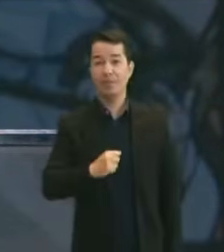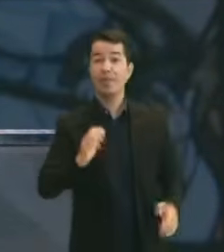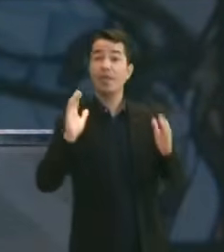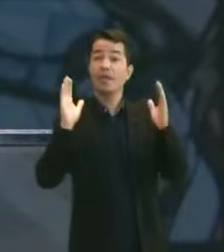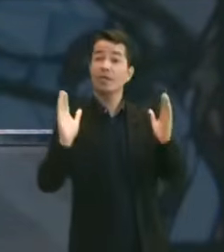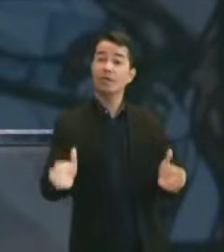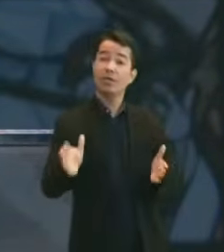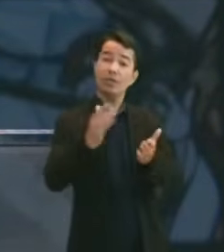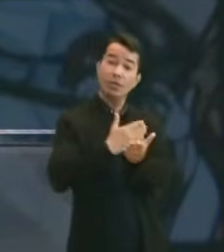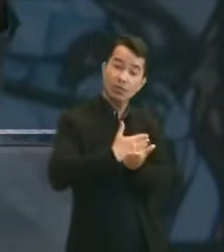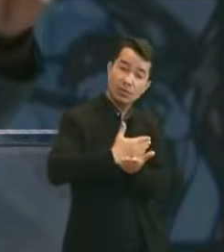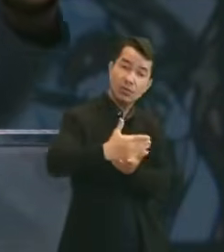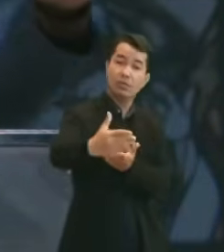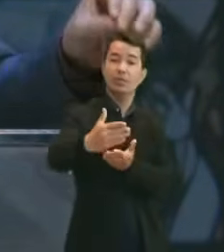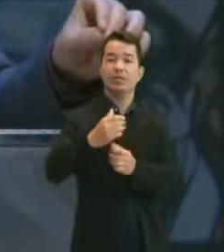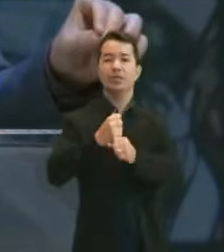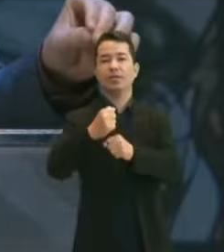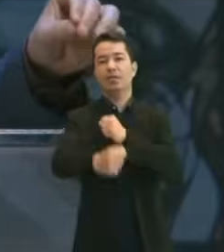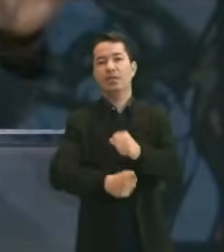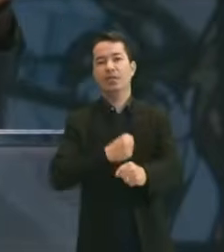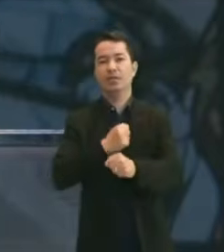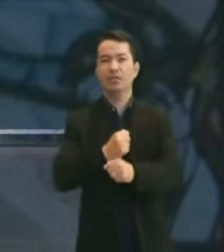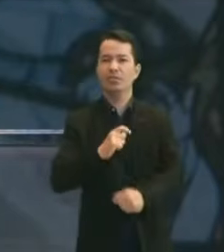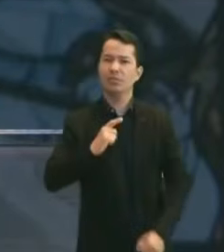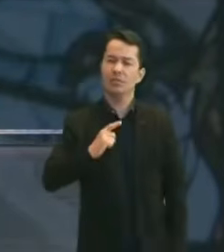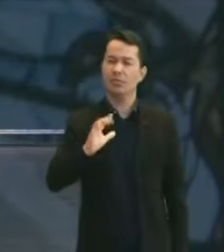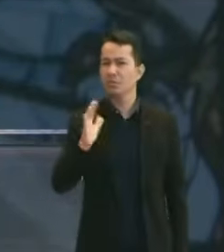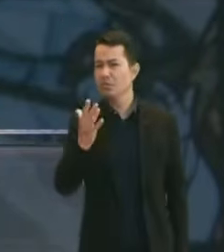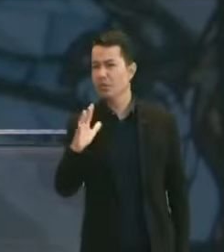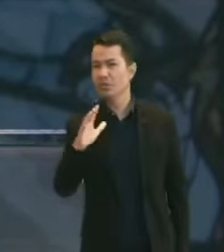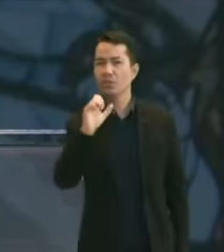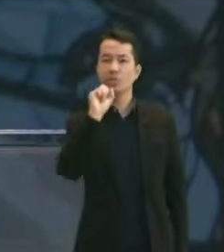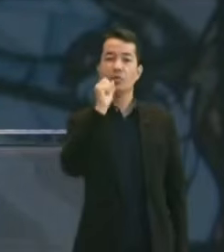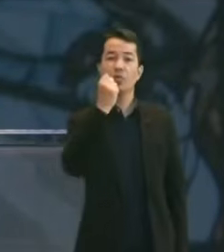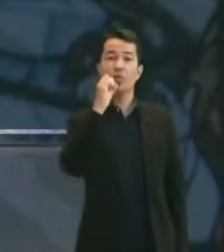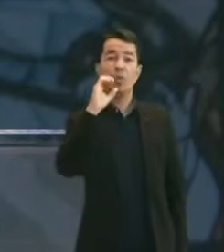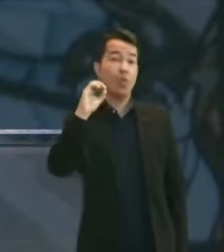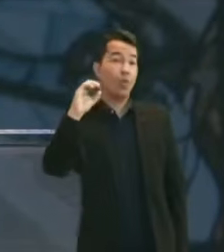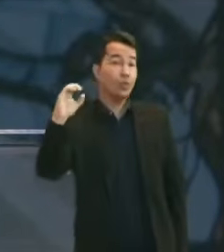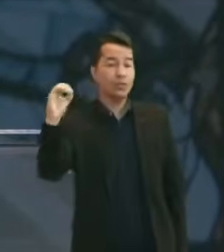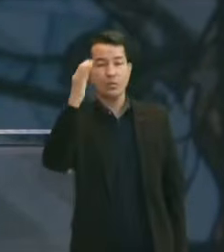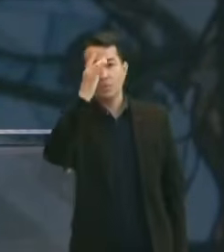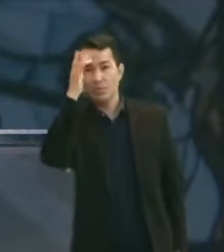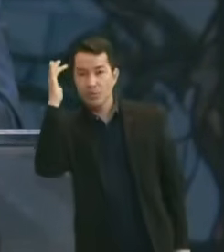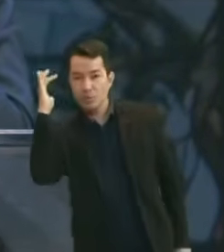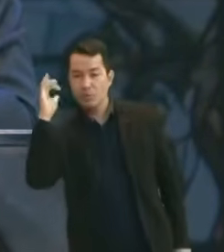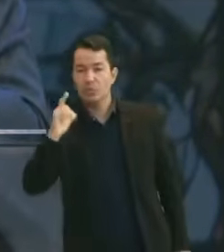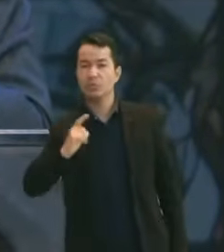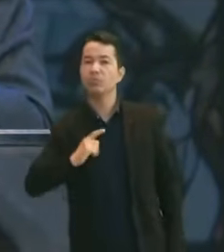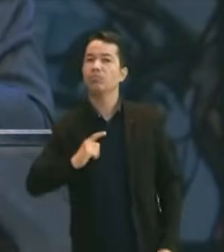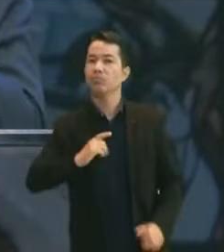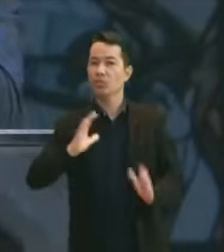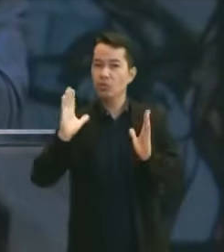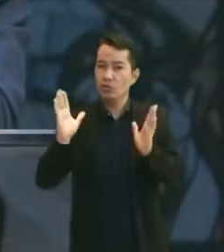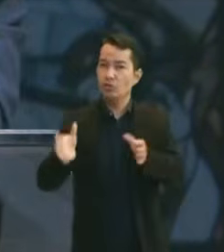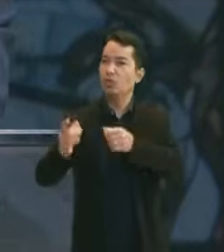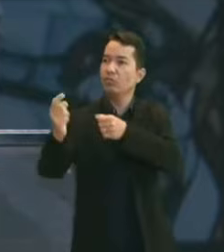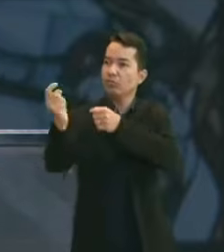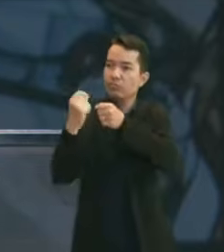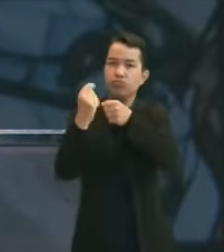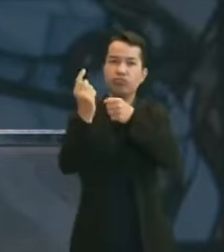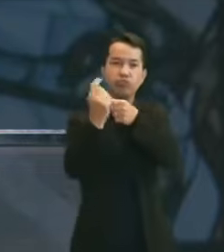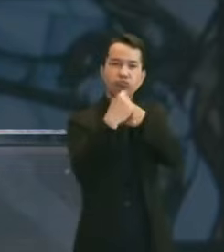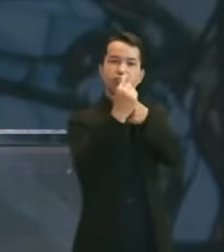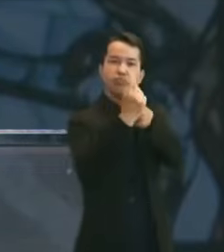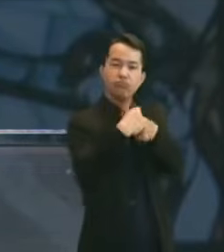com aproximadamente 800 pessoas nesse processo de integração e discipulado na nossa igreja. Sabe, uma experiência